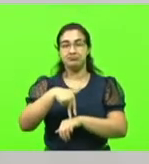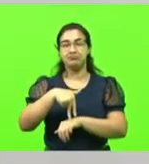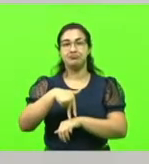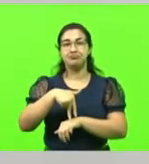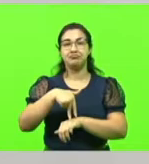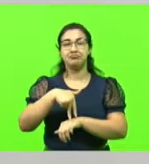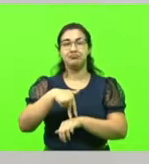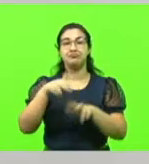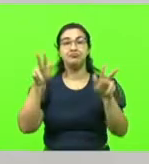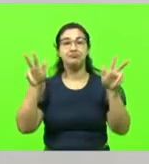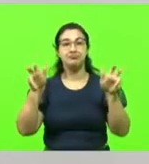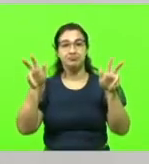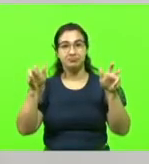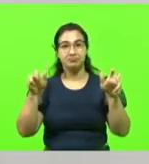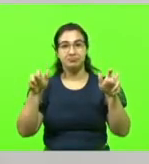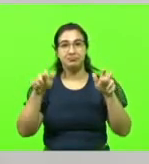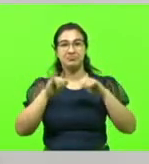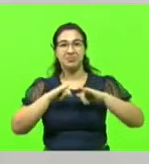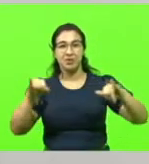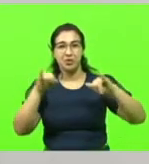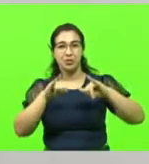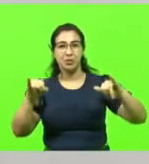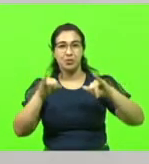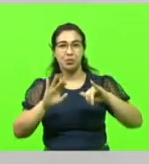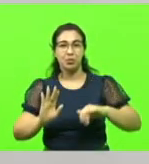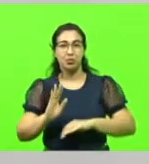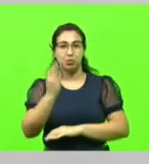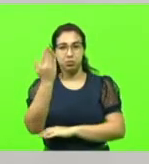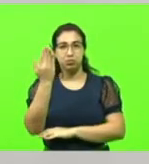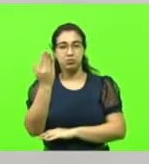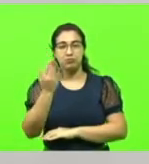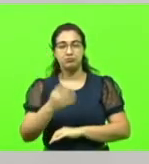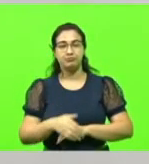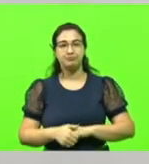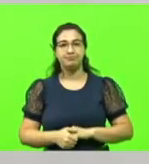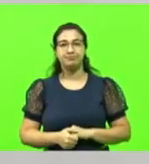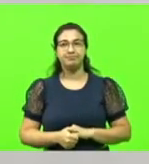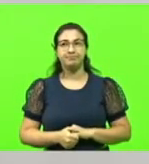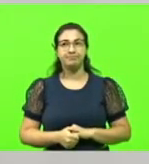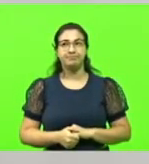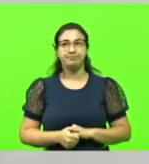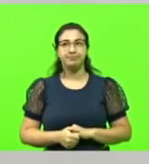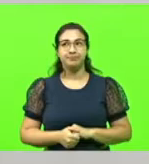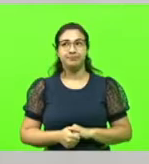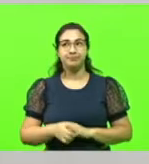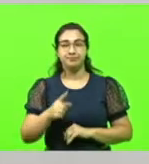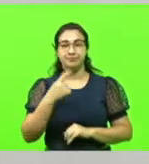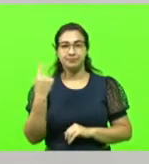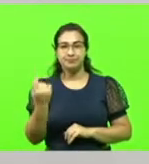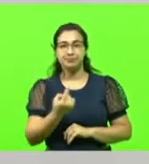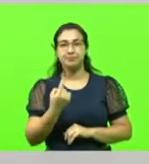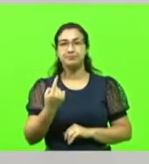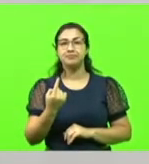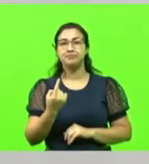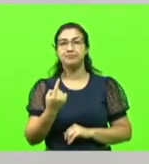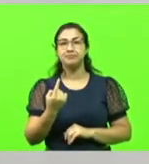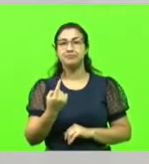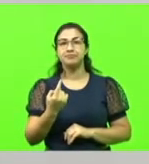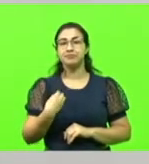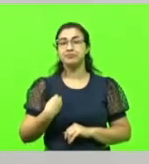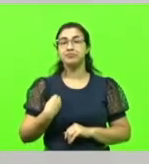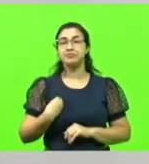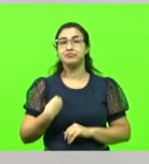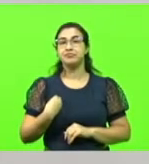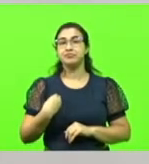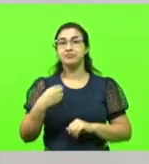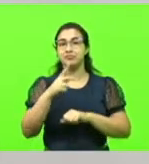as notícias falsas, as ditas fake news. Nós vemos num país hoje que é